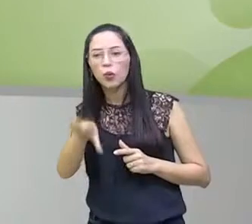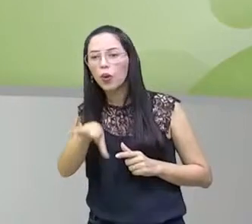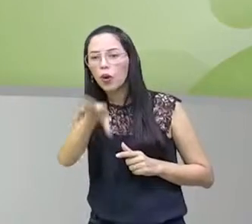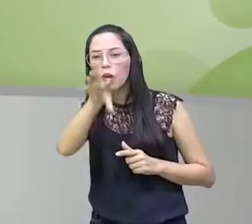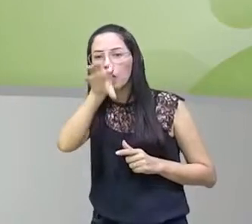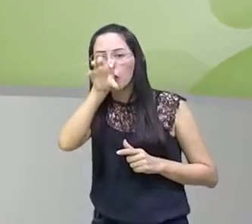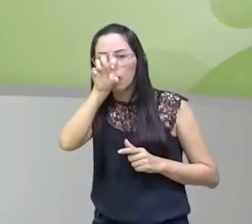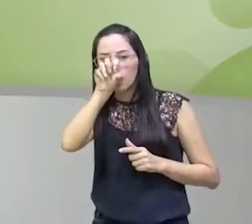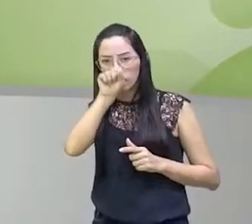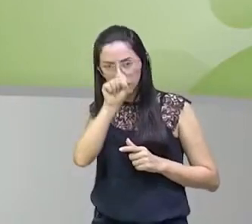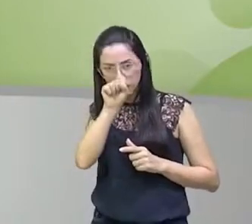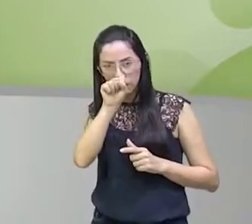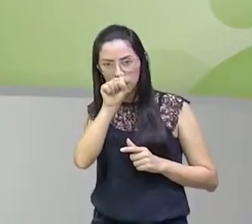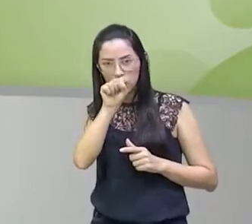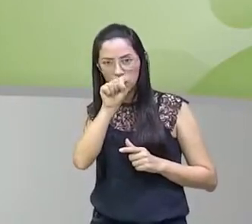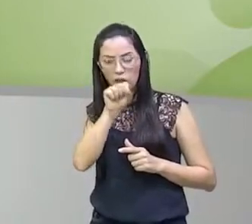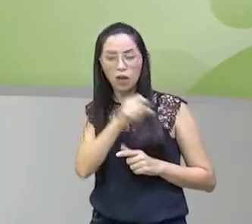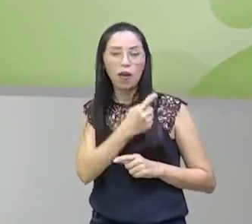que as artérias sejam